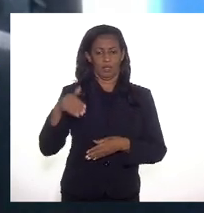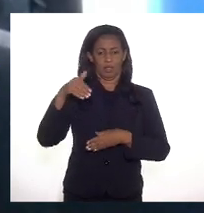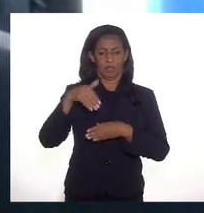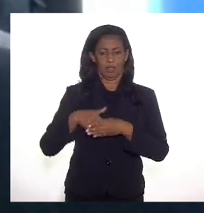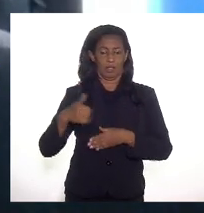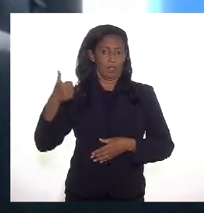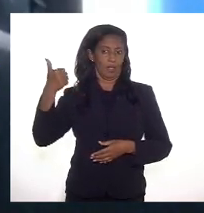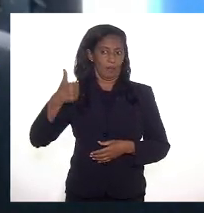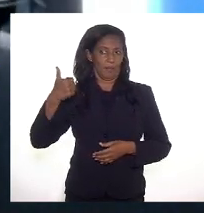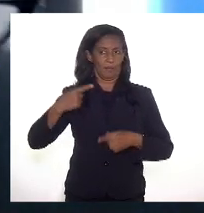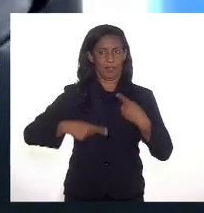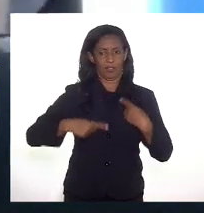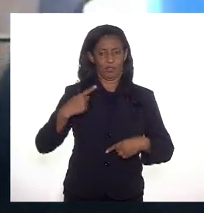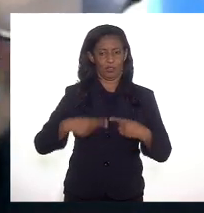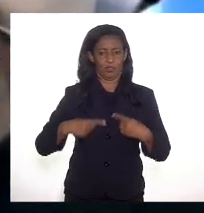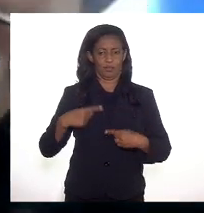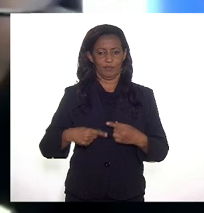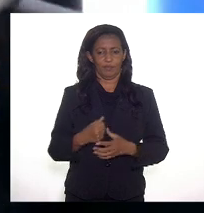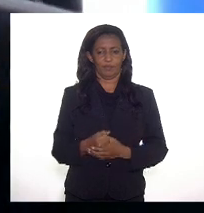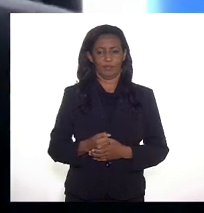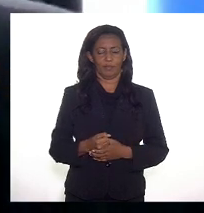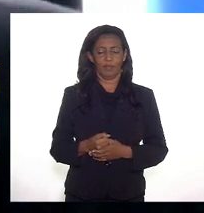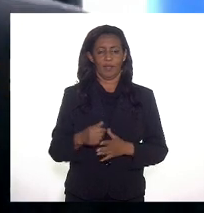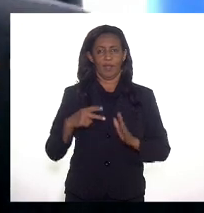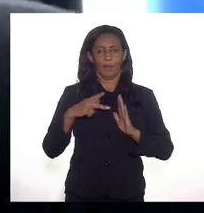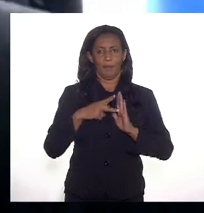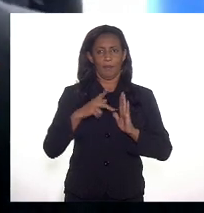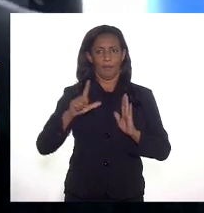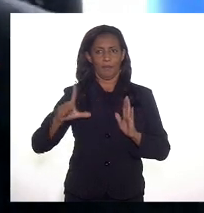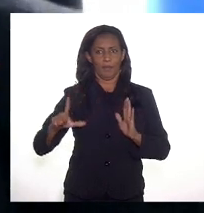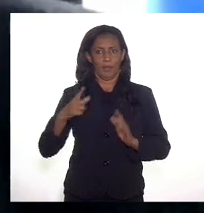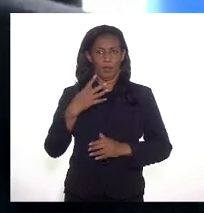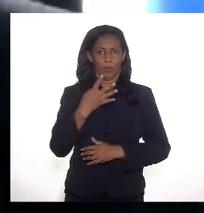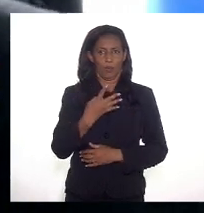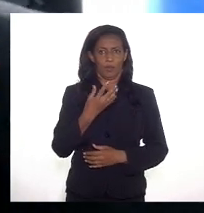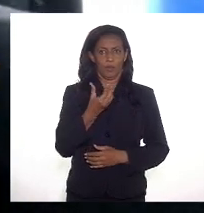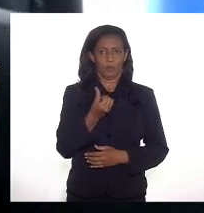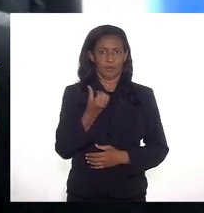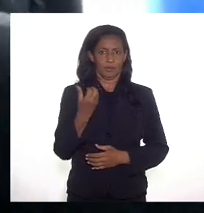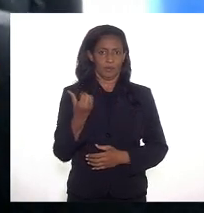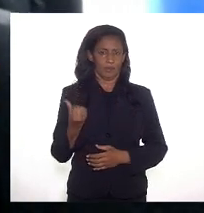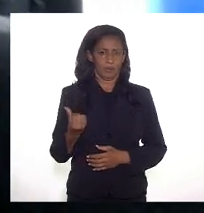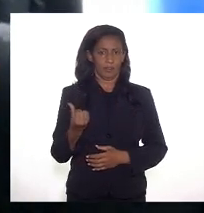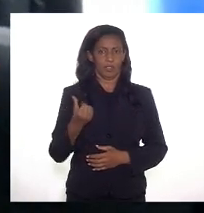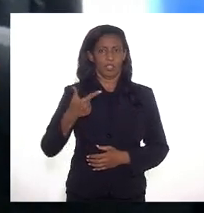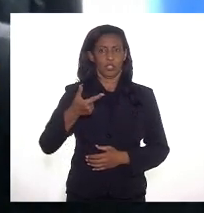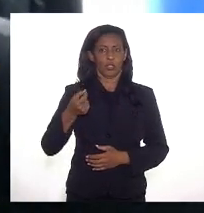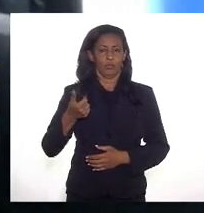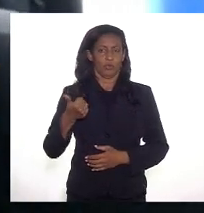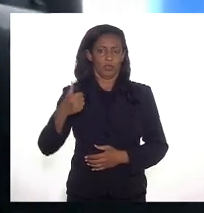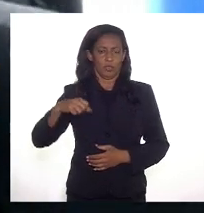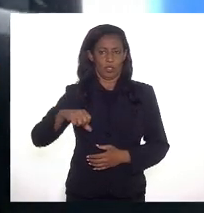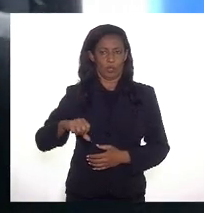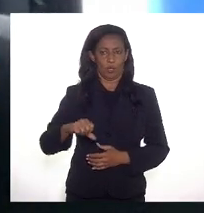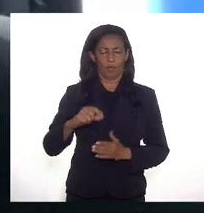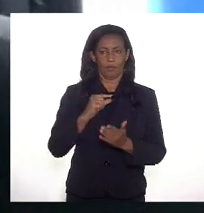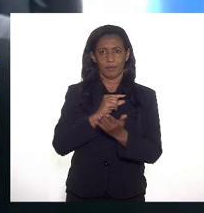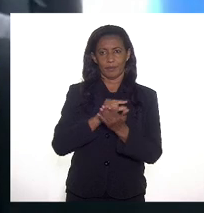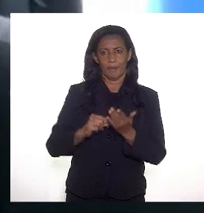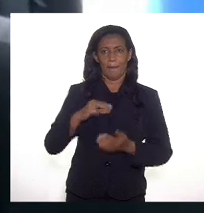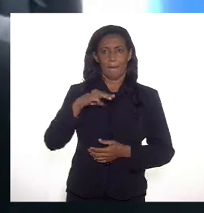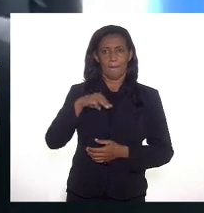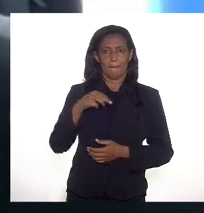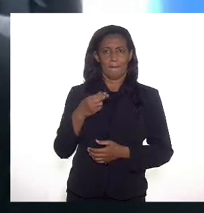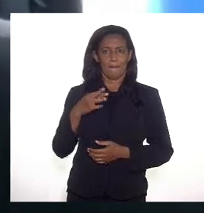em primeira discussão. Projeto de Lei 466 de 2019, de autoria da deputada